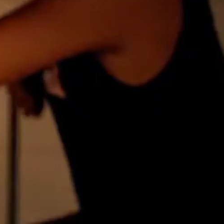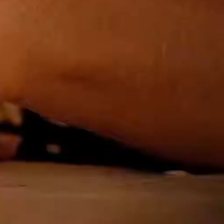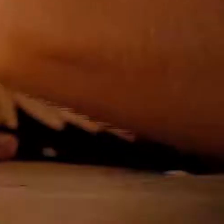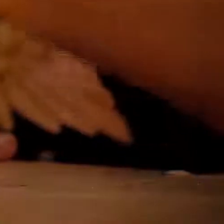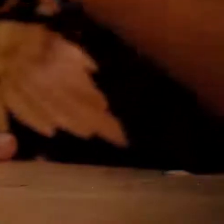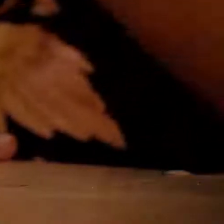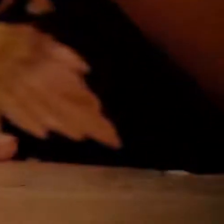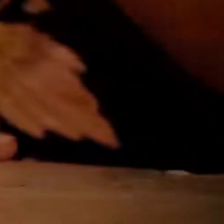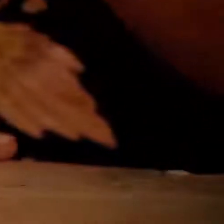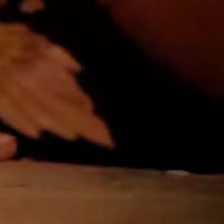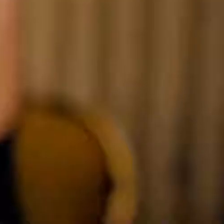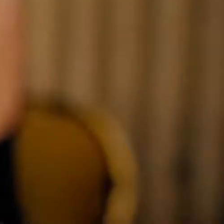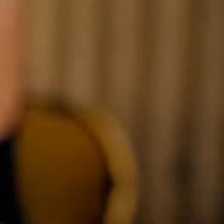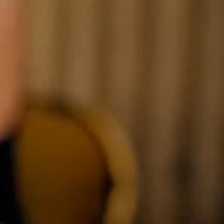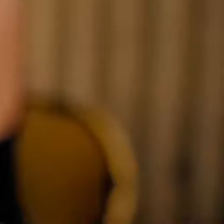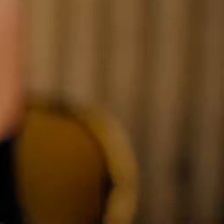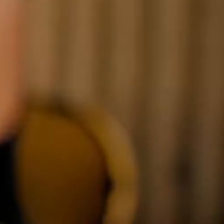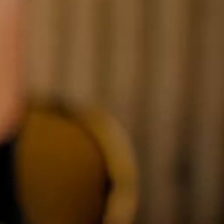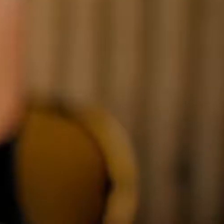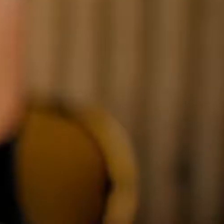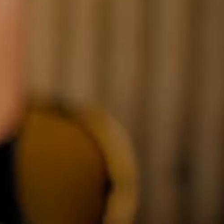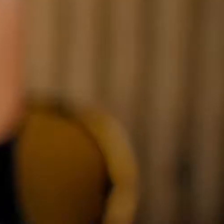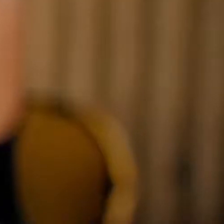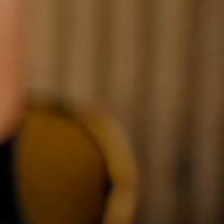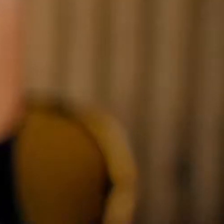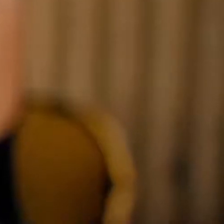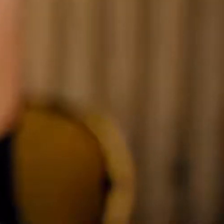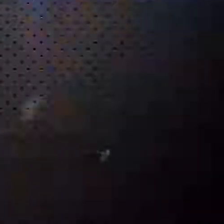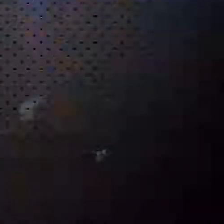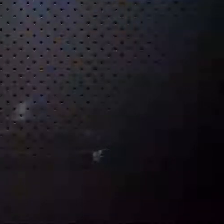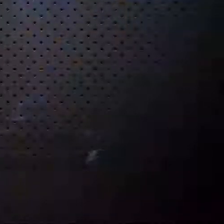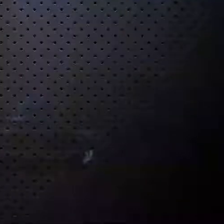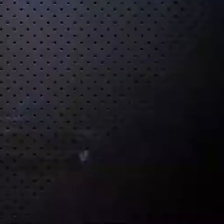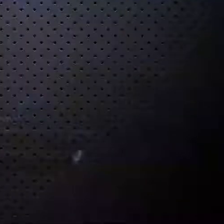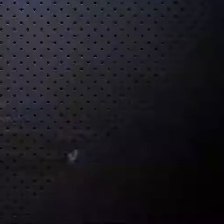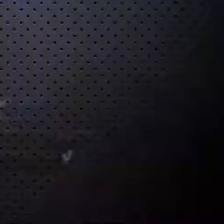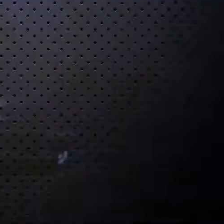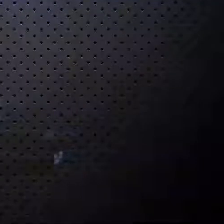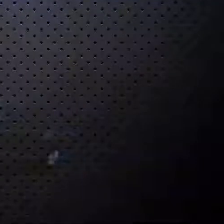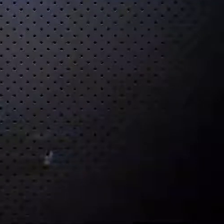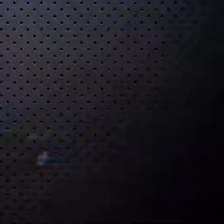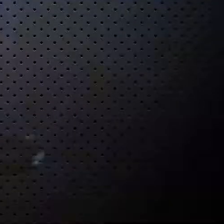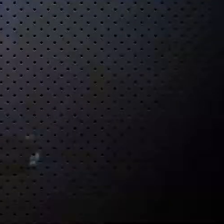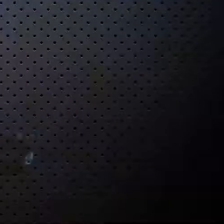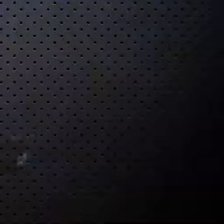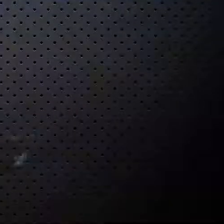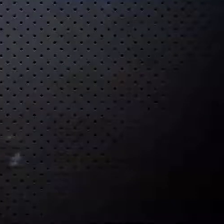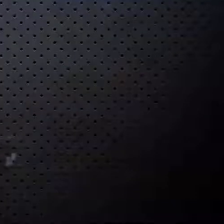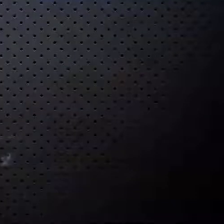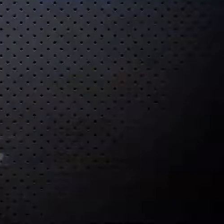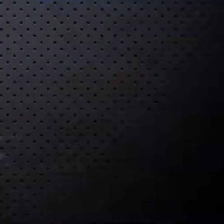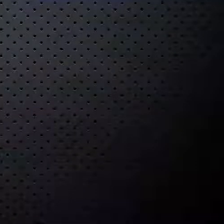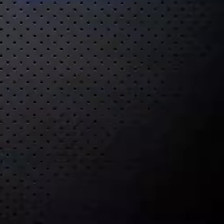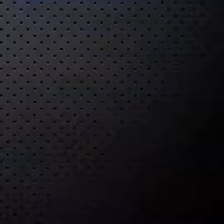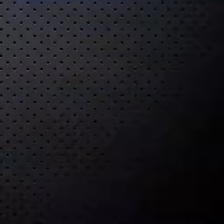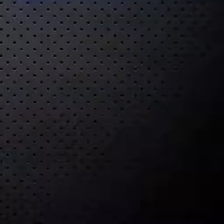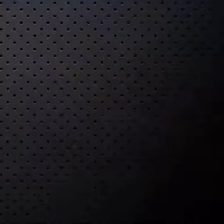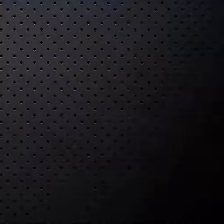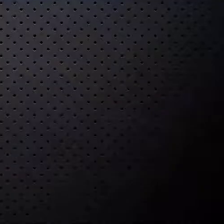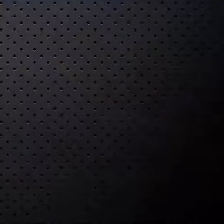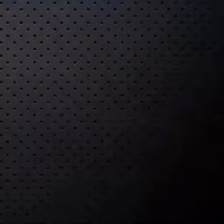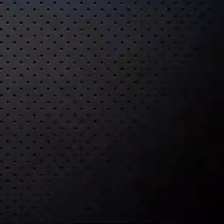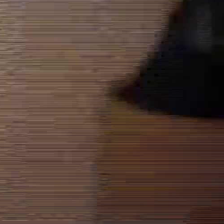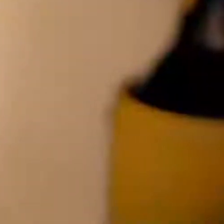Essas cenas são bem comuns nas noites da cidade. Mas você sabe o perigo que essa rotina